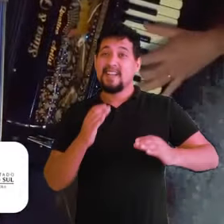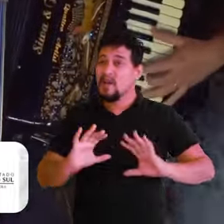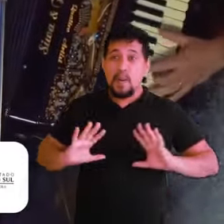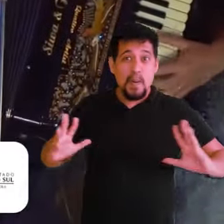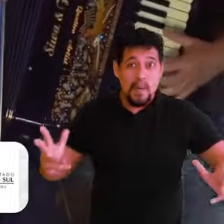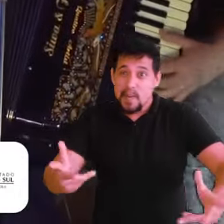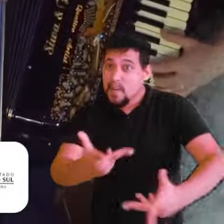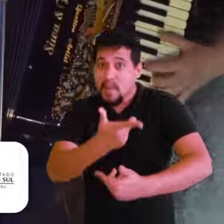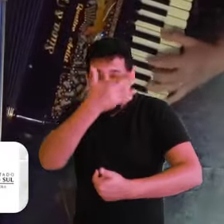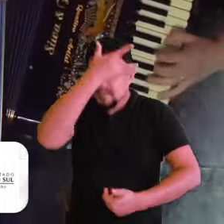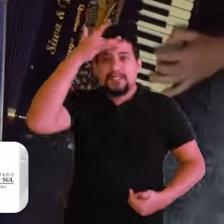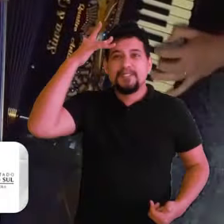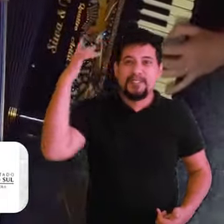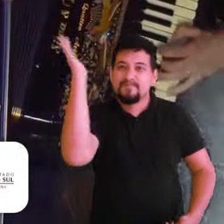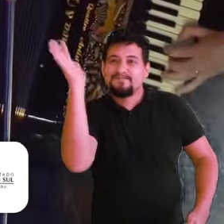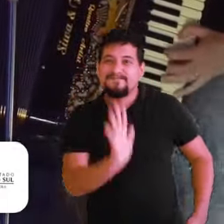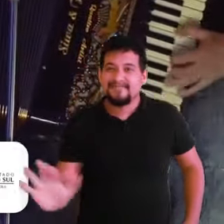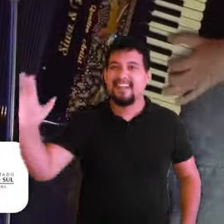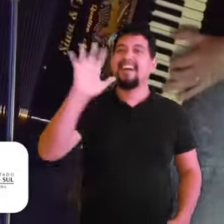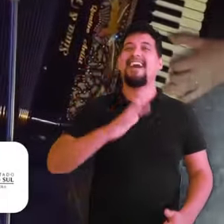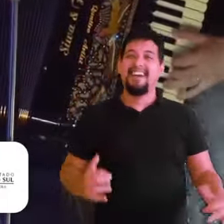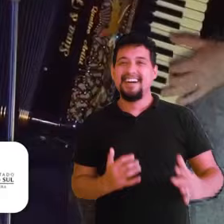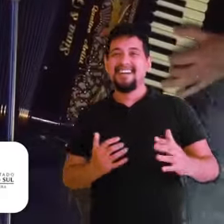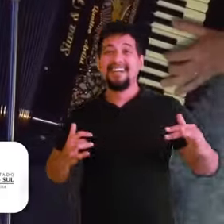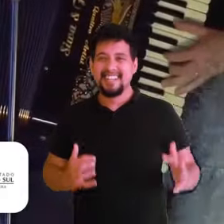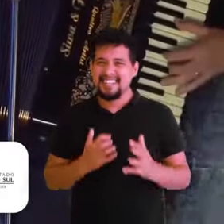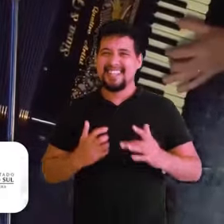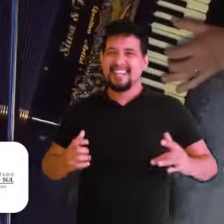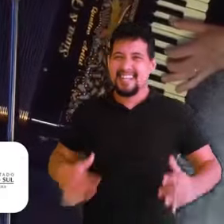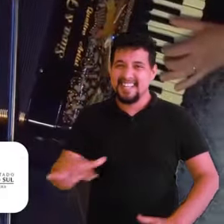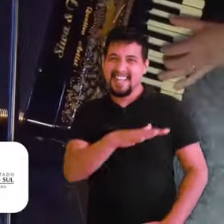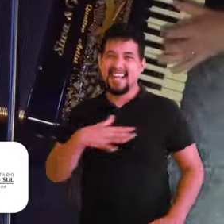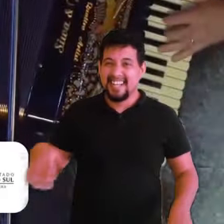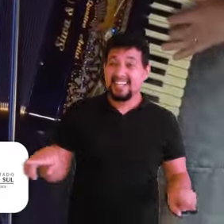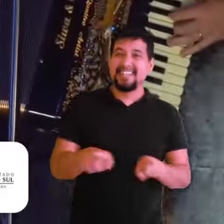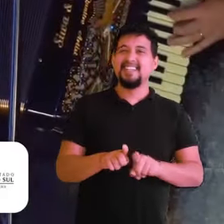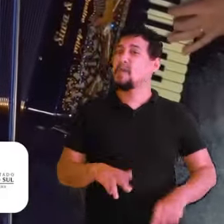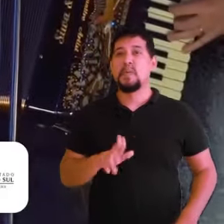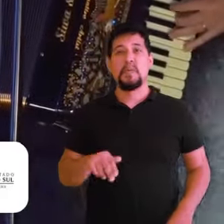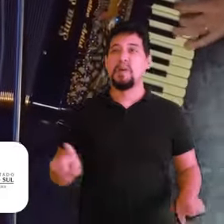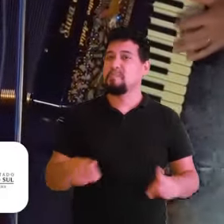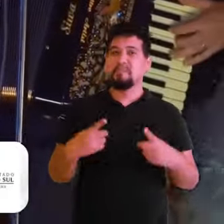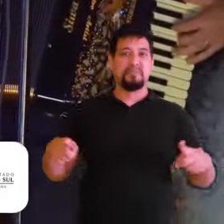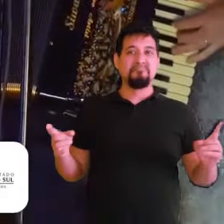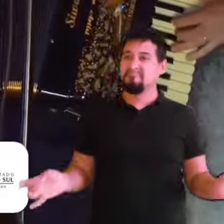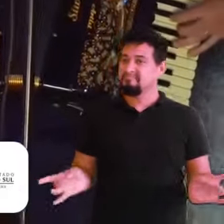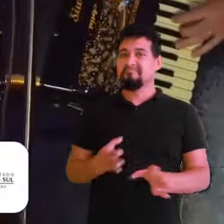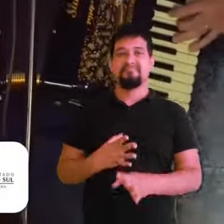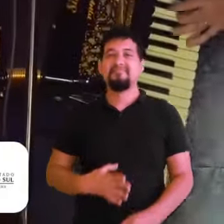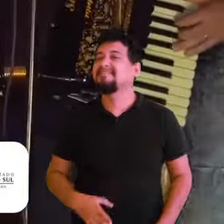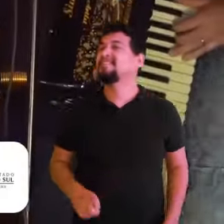E a gaita véia se embodoca no floreio, quase partela no meio, mas não para de esfolar. E a gaita véia se embodoca no floreio,